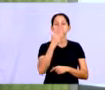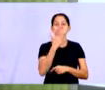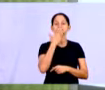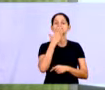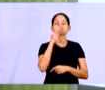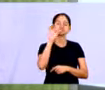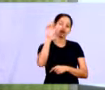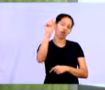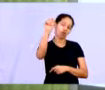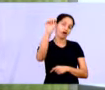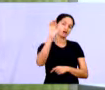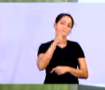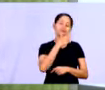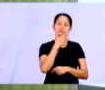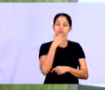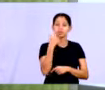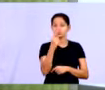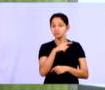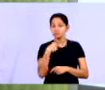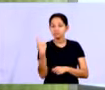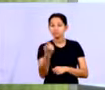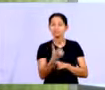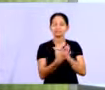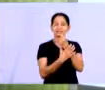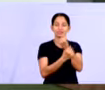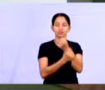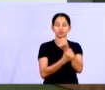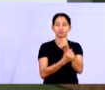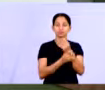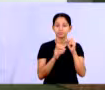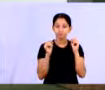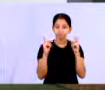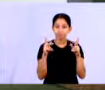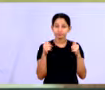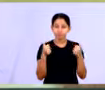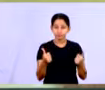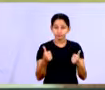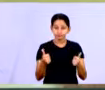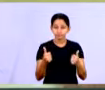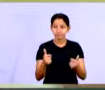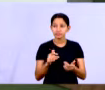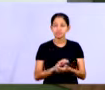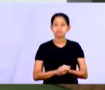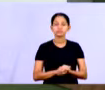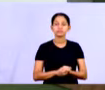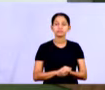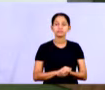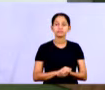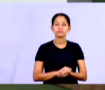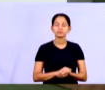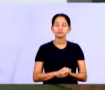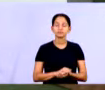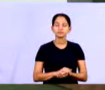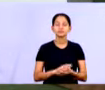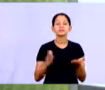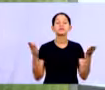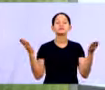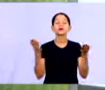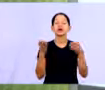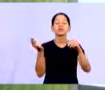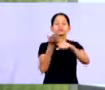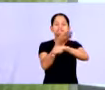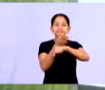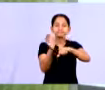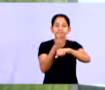é o mais viável e mais seguro para a empresa. Certo, Denise? Certo, professor. Agora, pessoal, a gente vai para o nosso